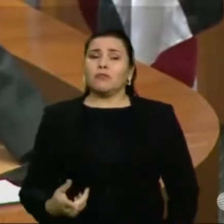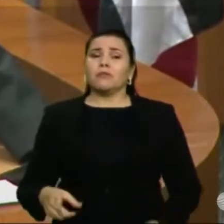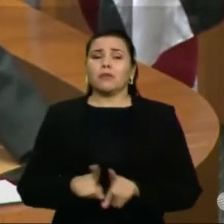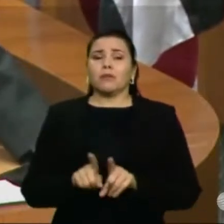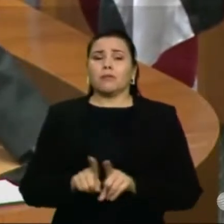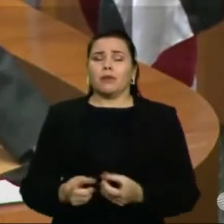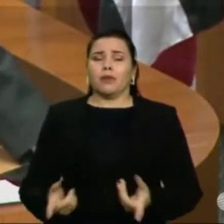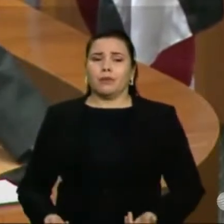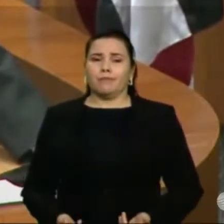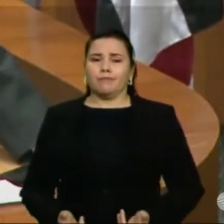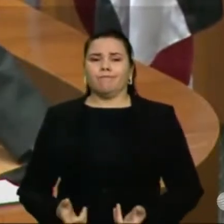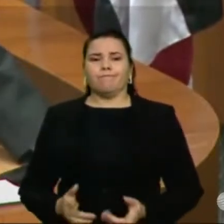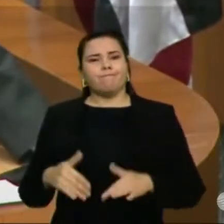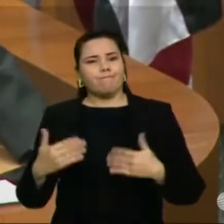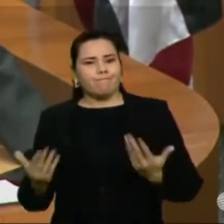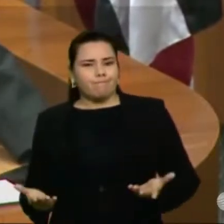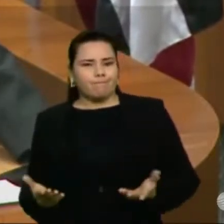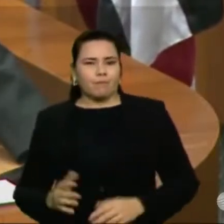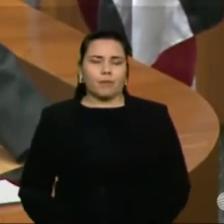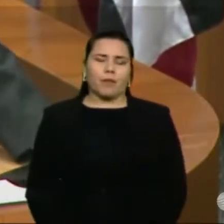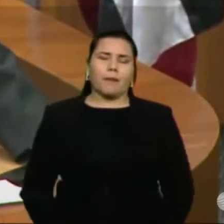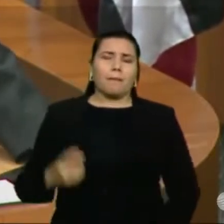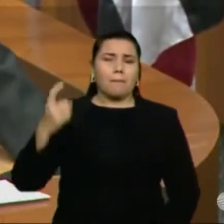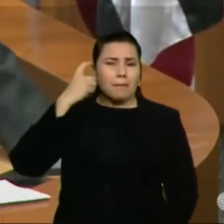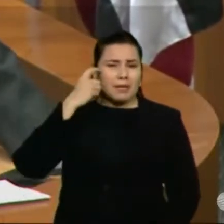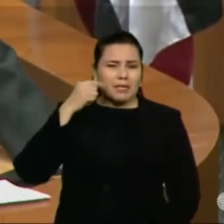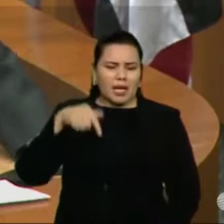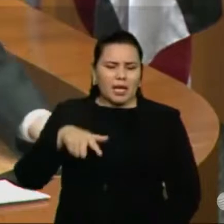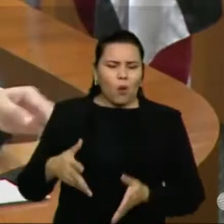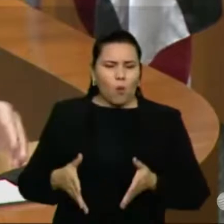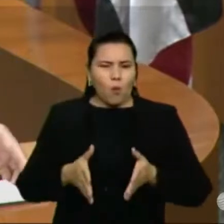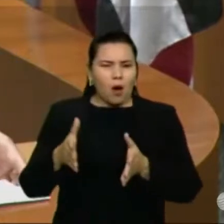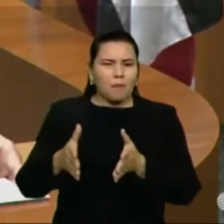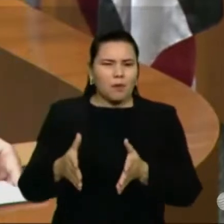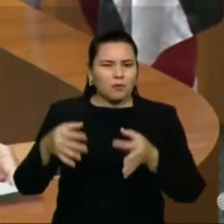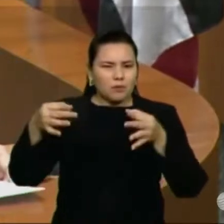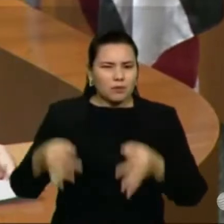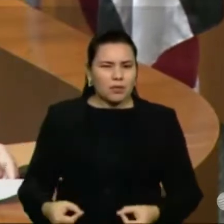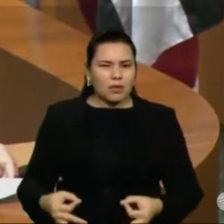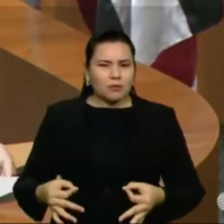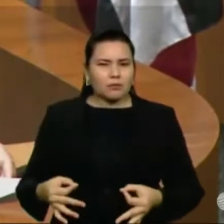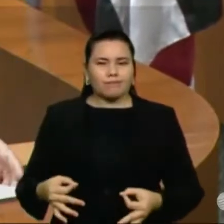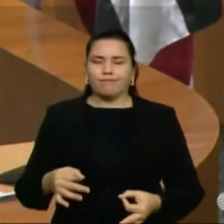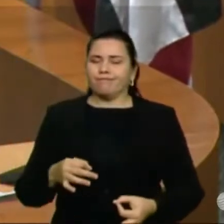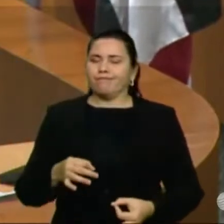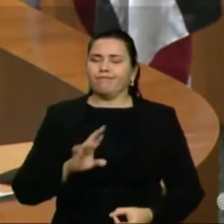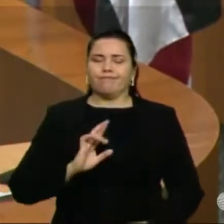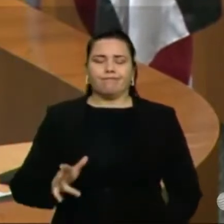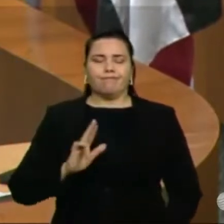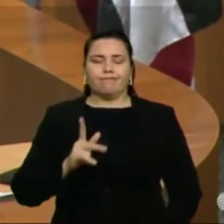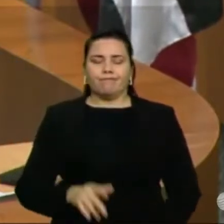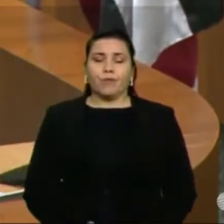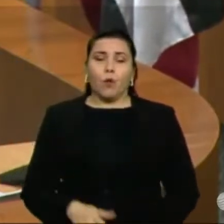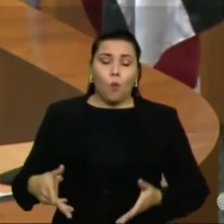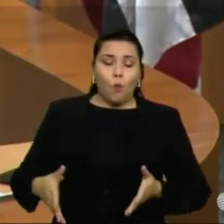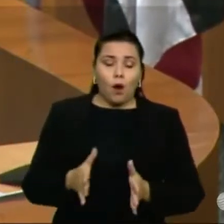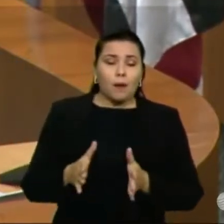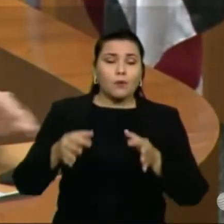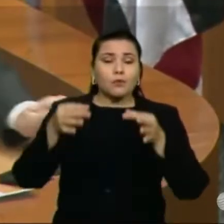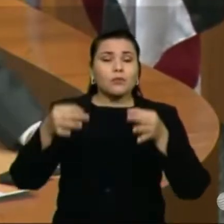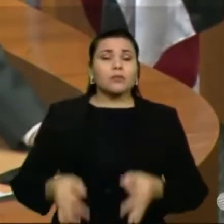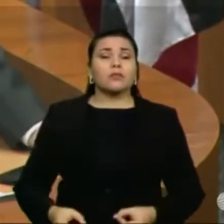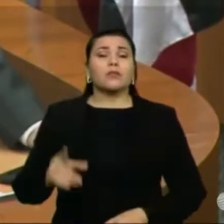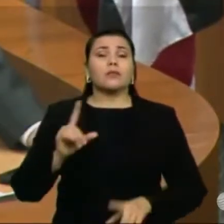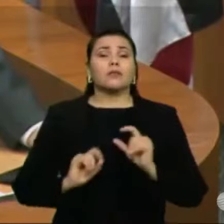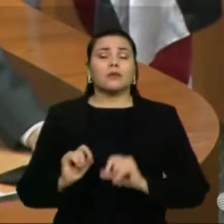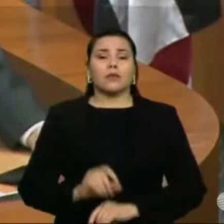achar que é o caminho regular, o caminho correto. O caminho correto, deputado Rodrigo Lago, na verdade, é a